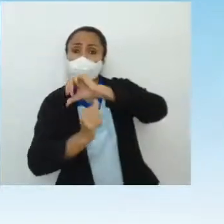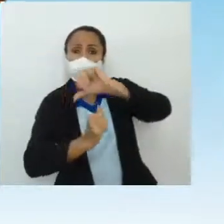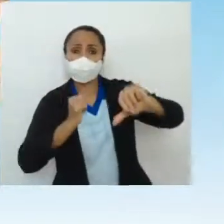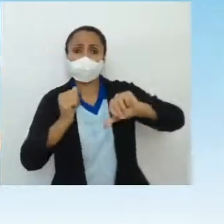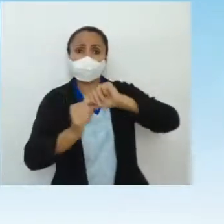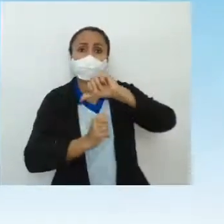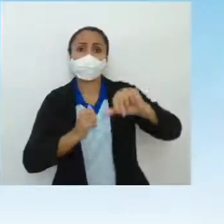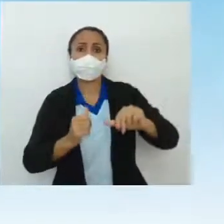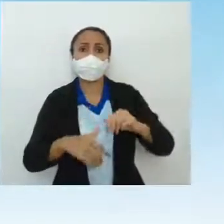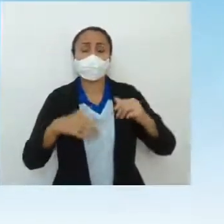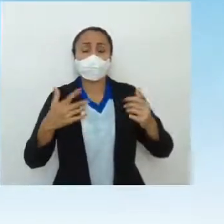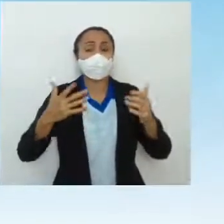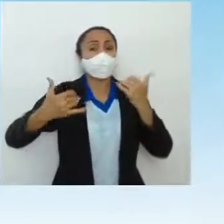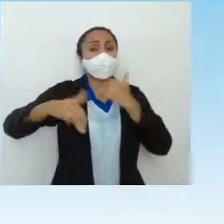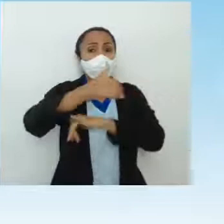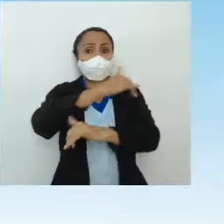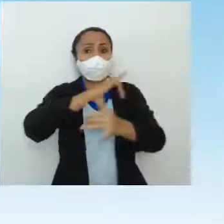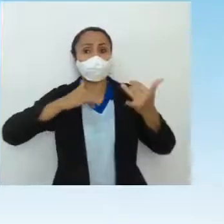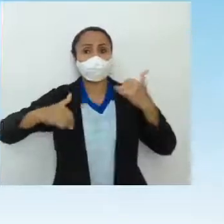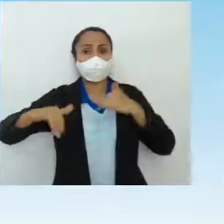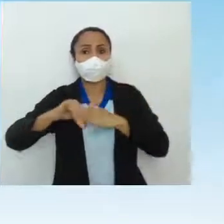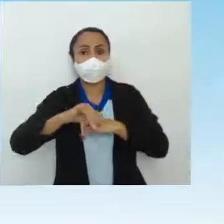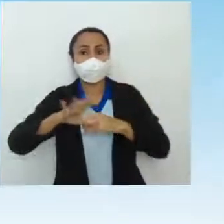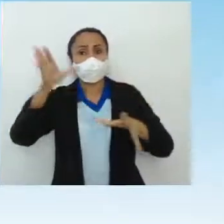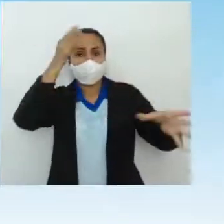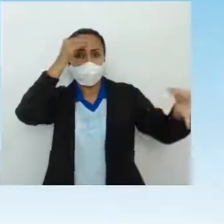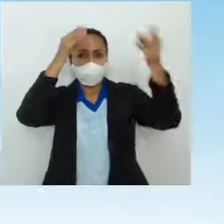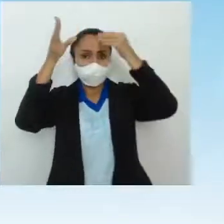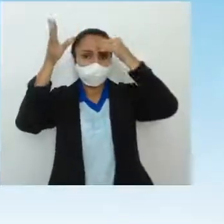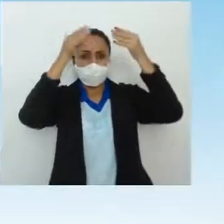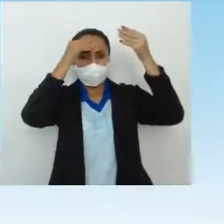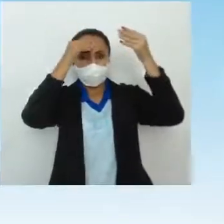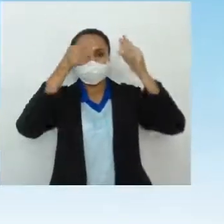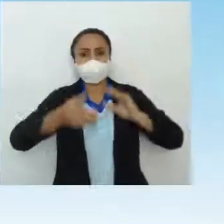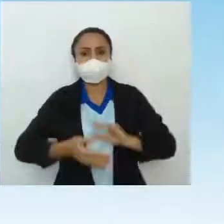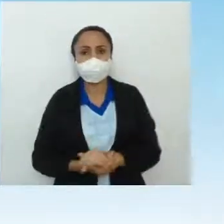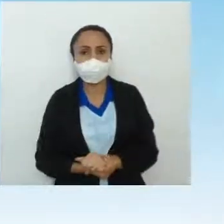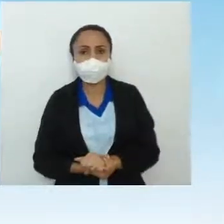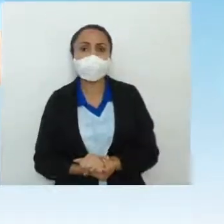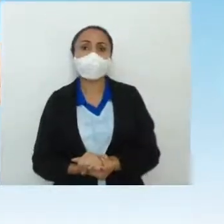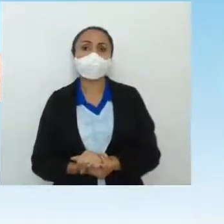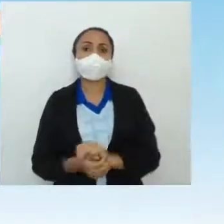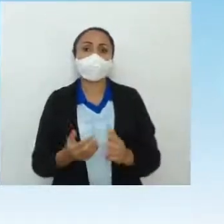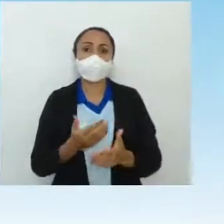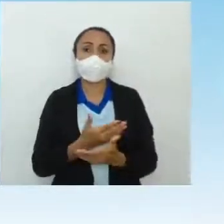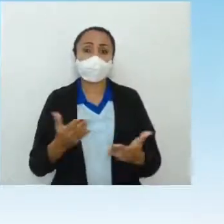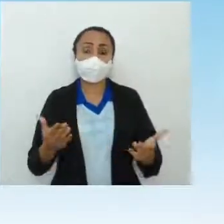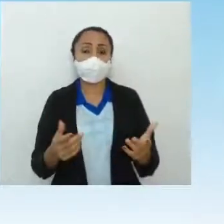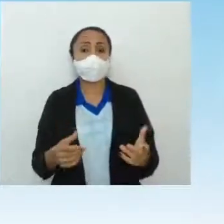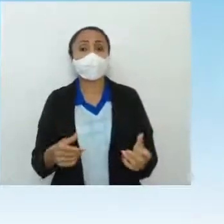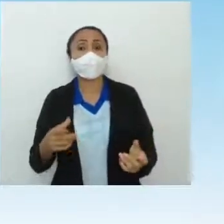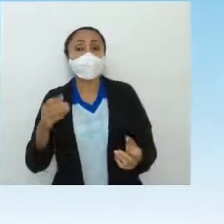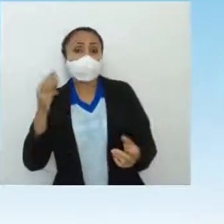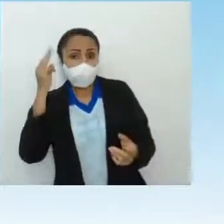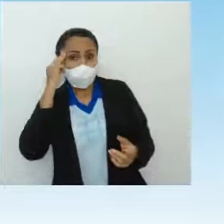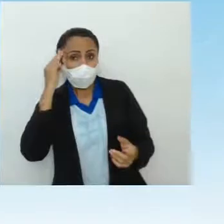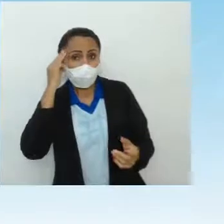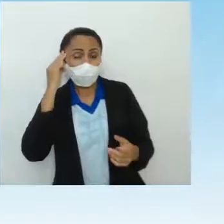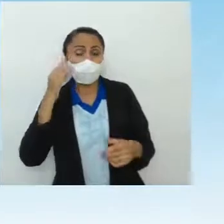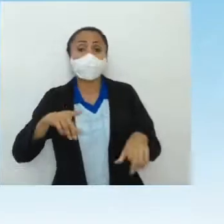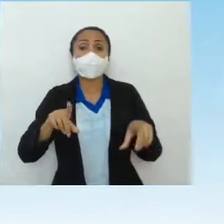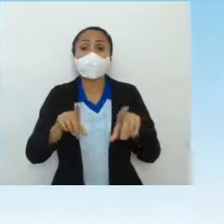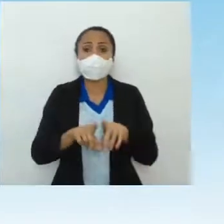fluxo de elétrons em dados digitais, que são armazenados no cartão de memórias ou